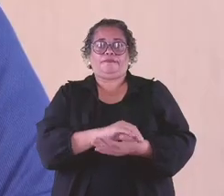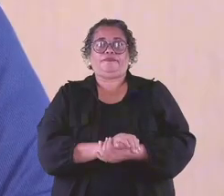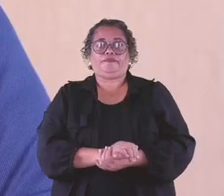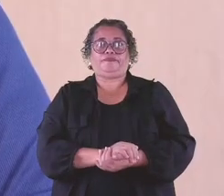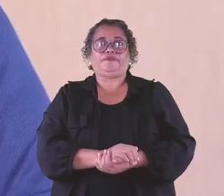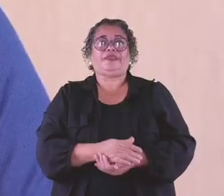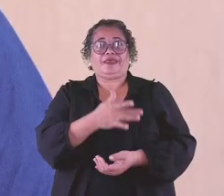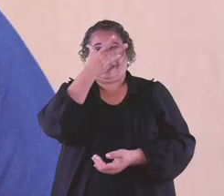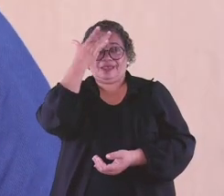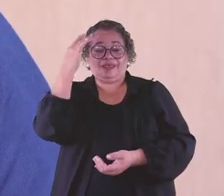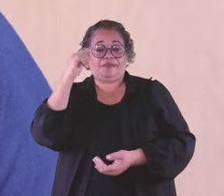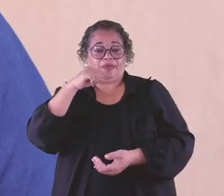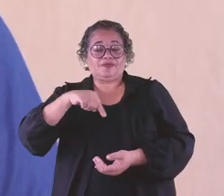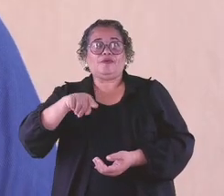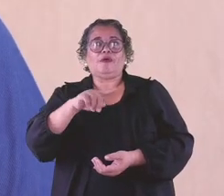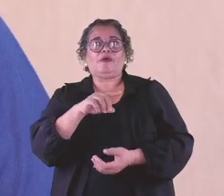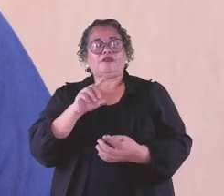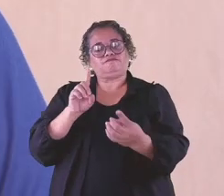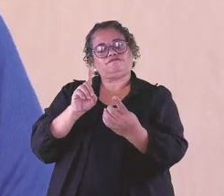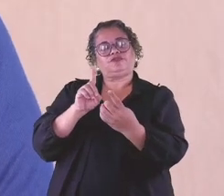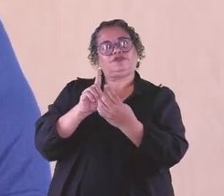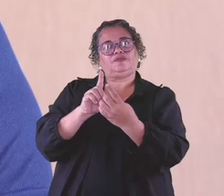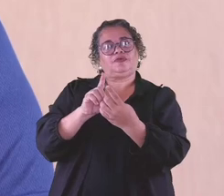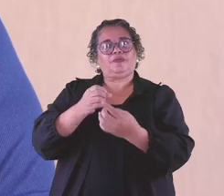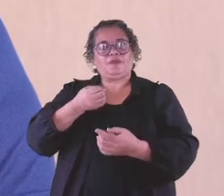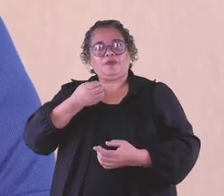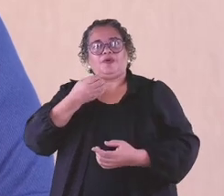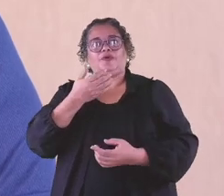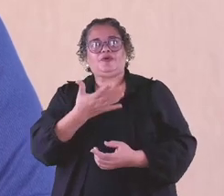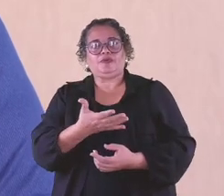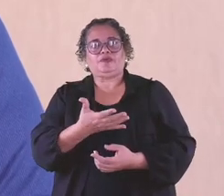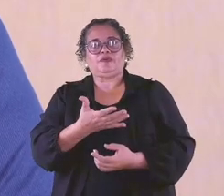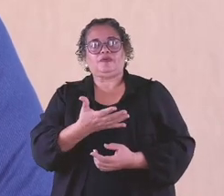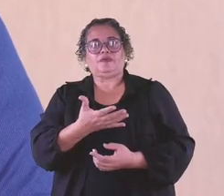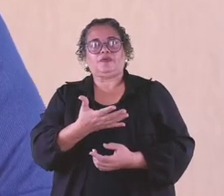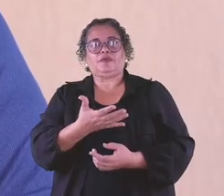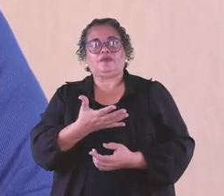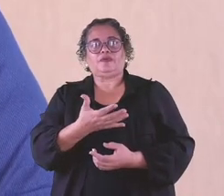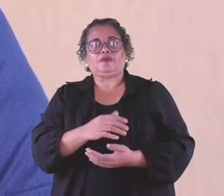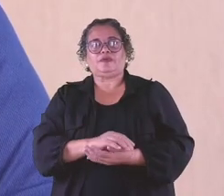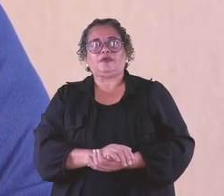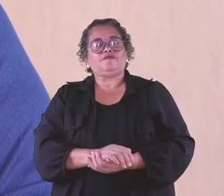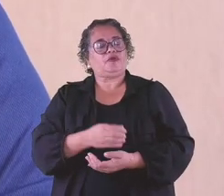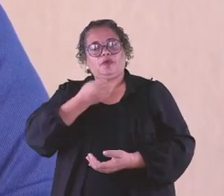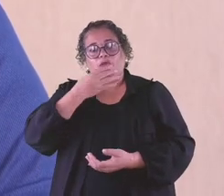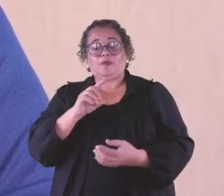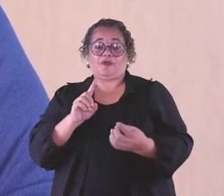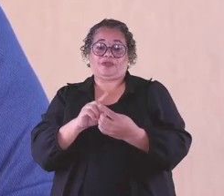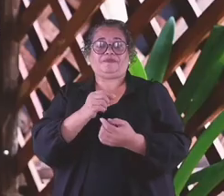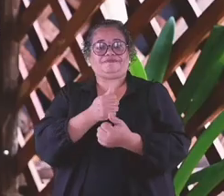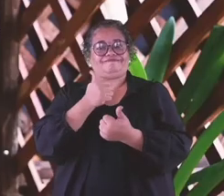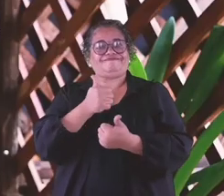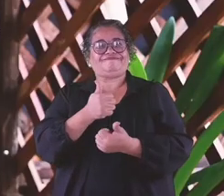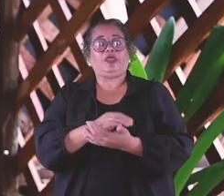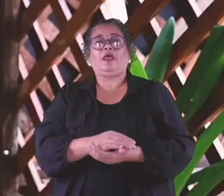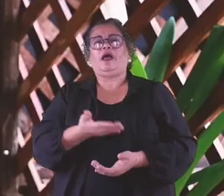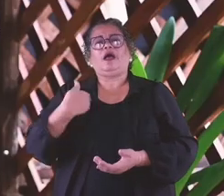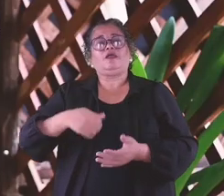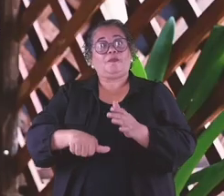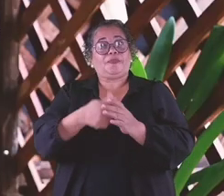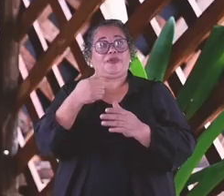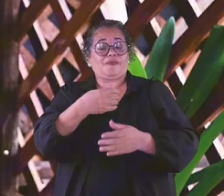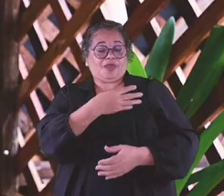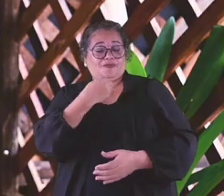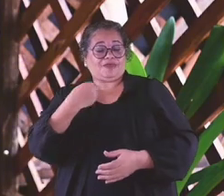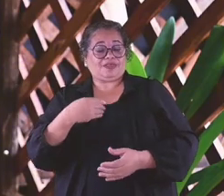também. E o pessoal também muito atencioso. Perfeito. Desde o primeiro exame